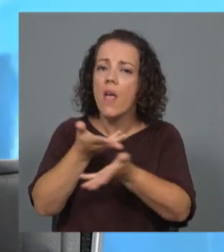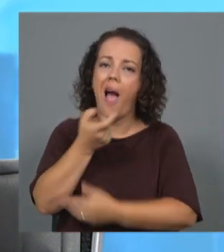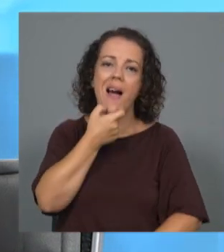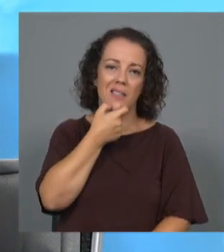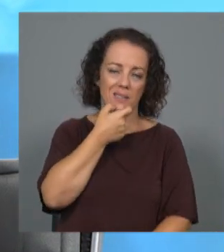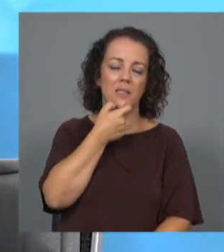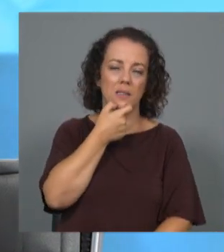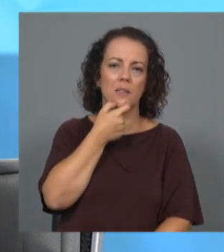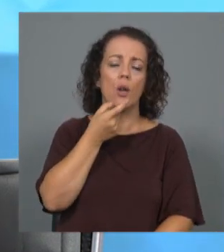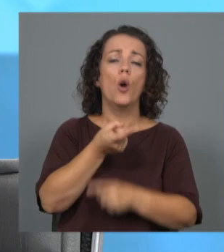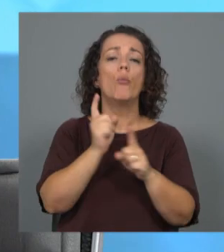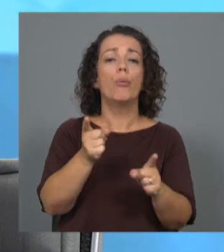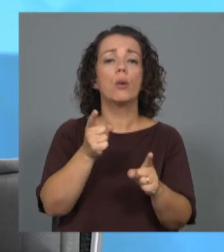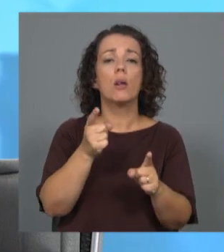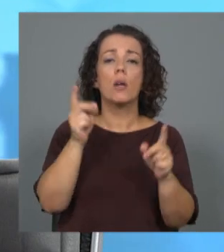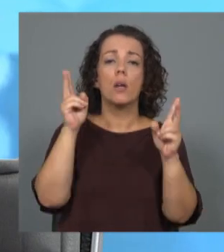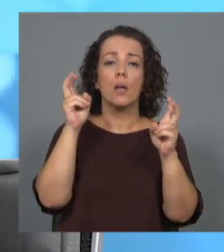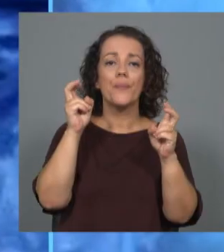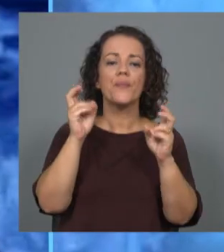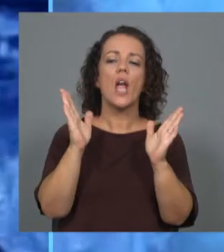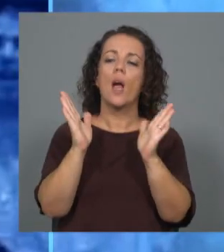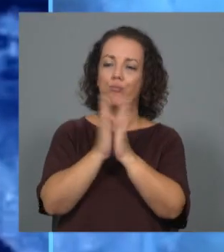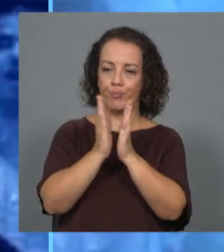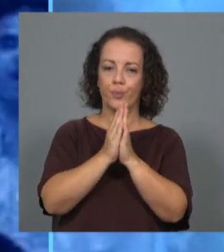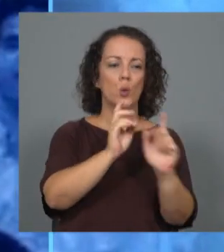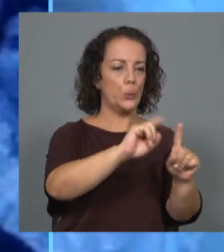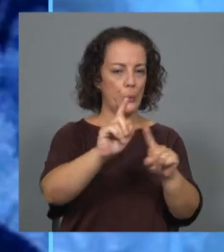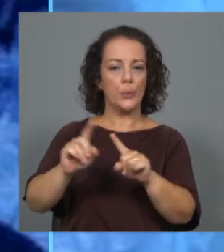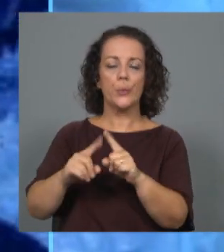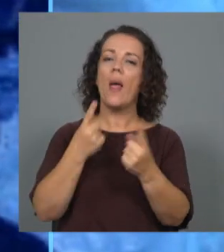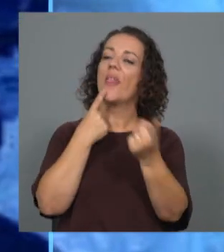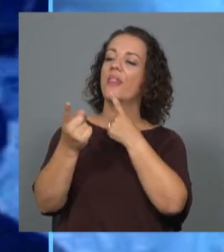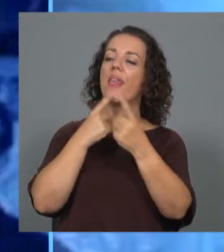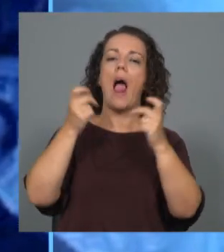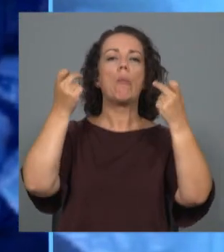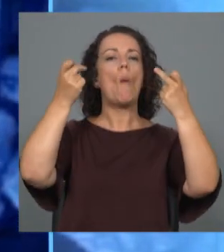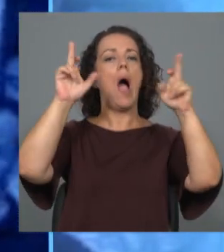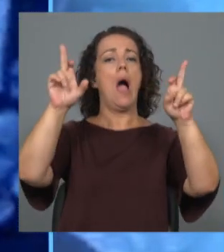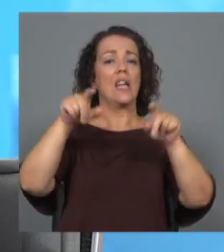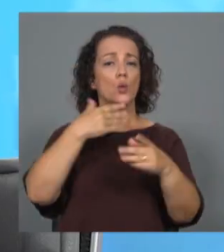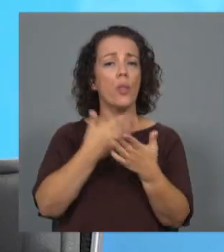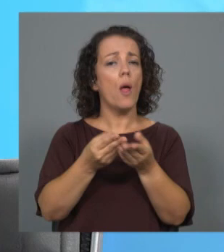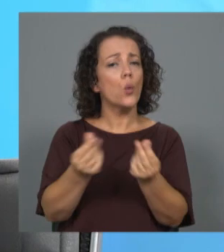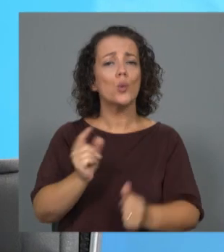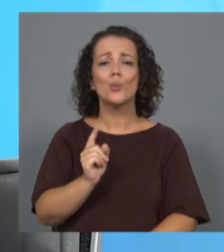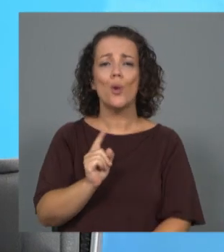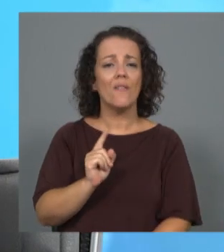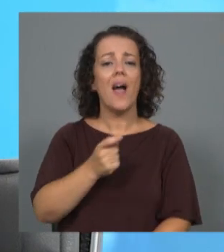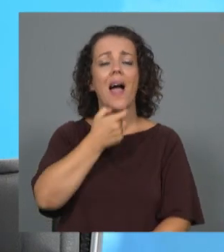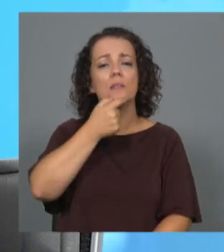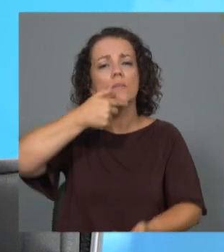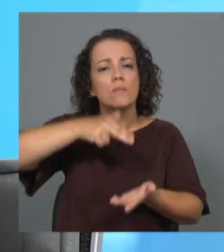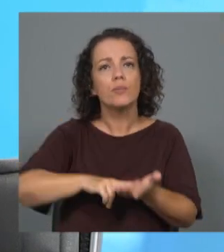um diálogo abstrato entre as religiões não resultará. Terá que ser um diálogo entre